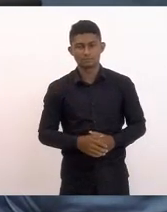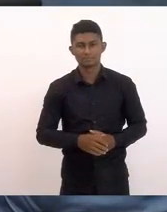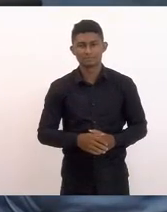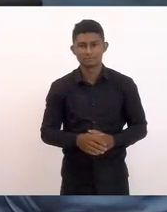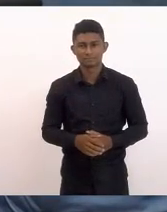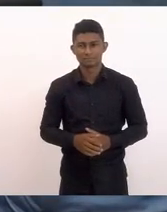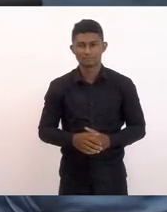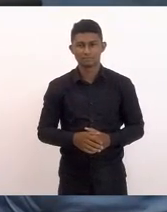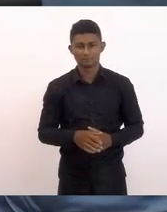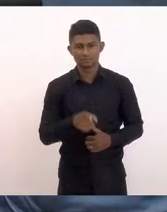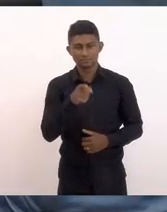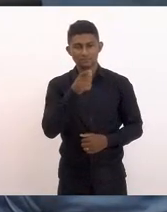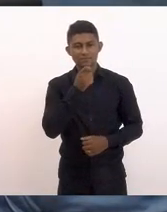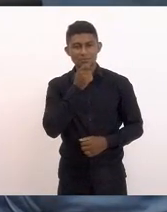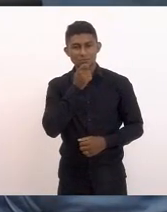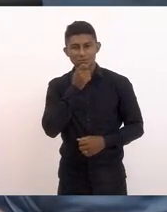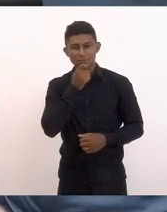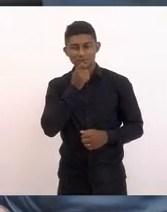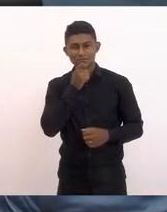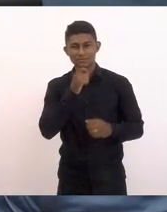Está fechado o seu som, Mink.